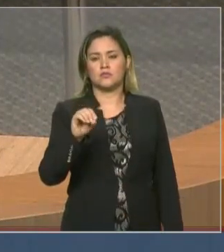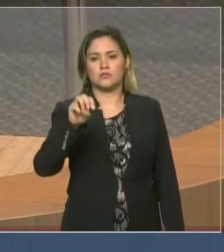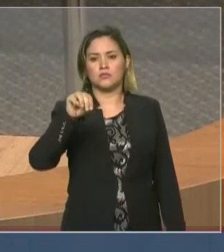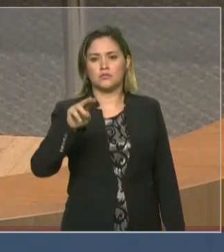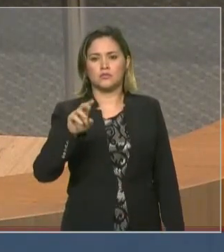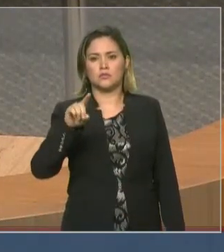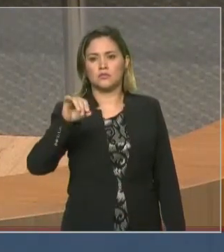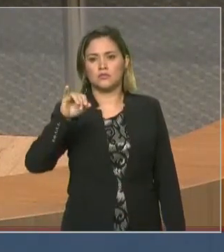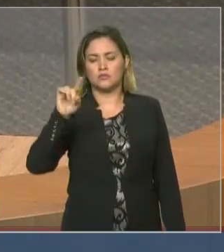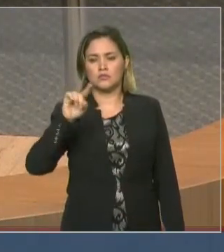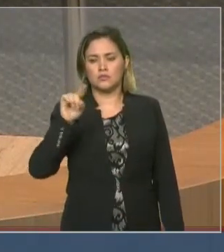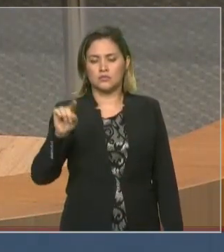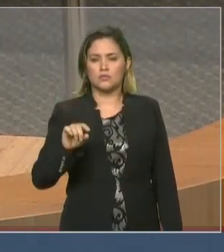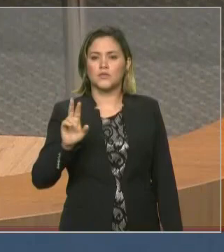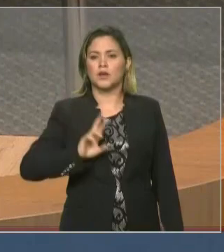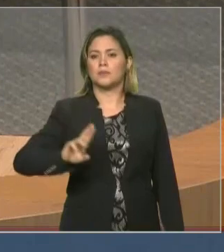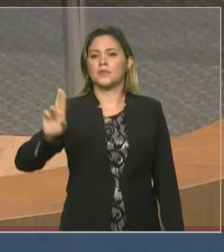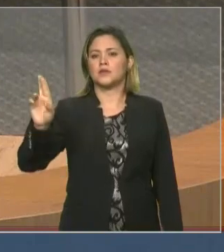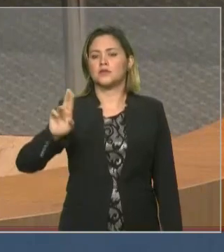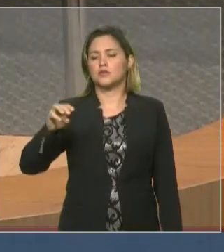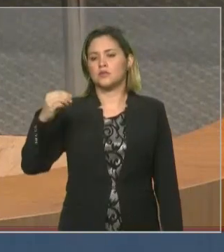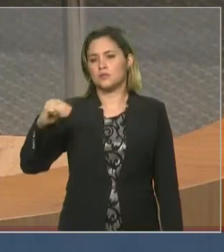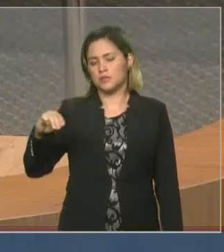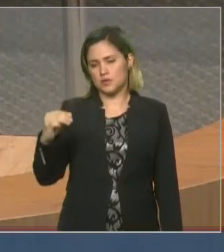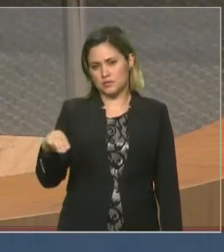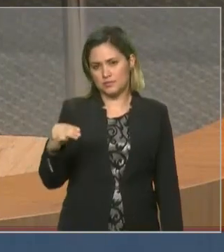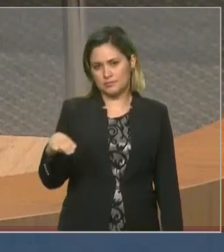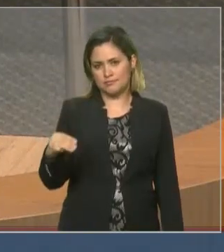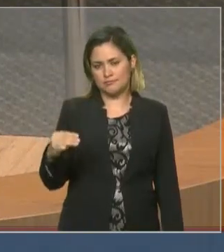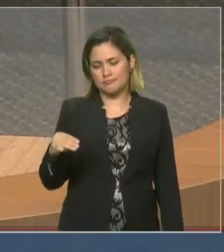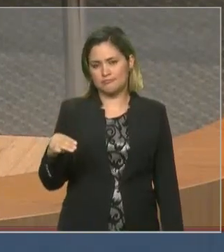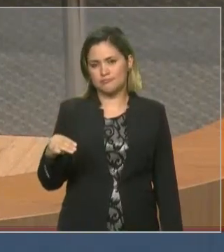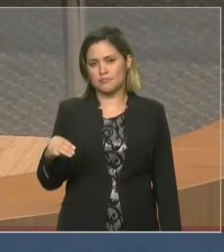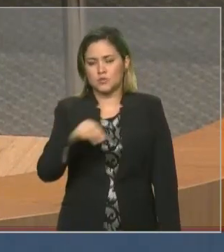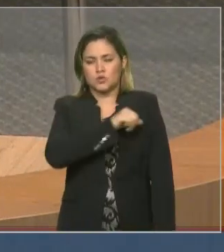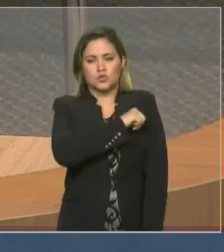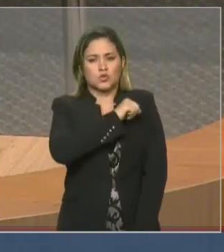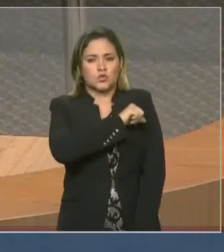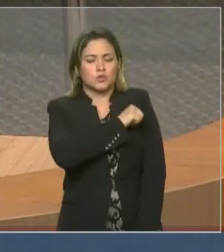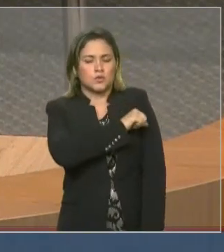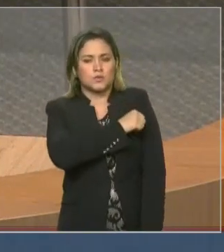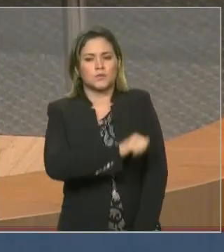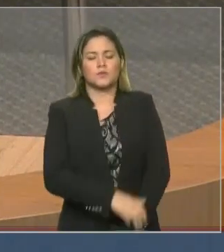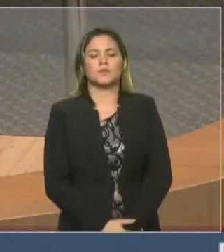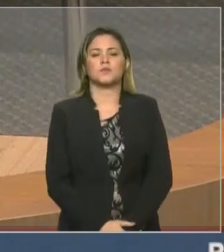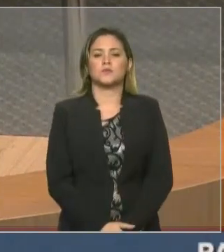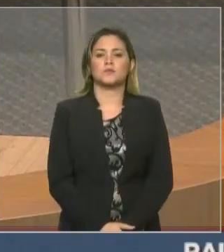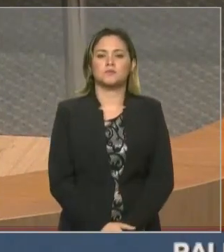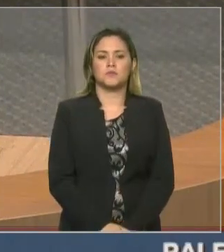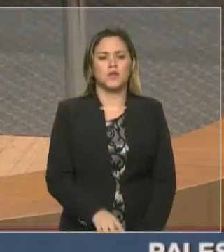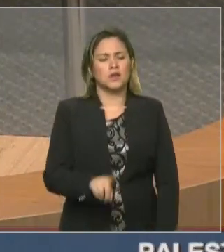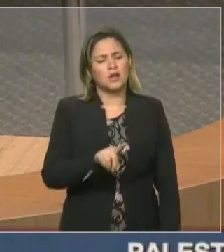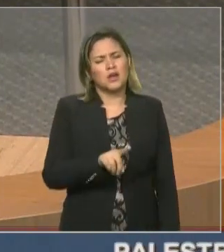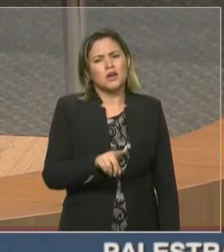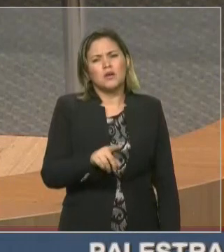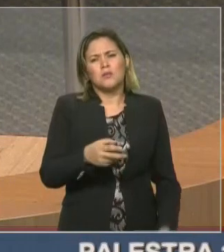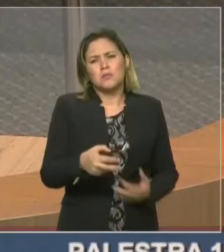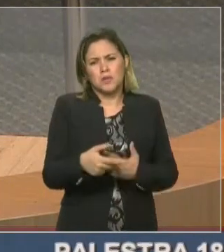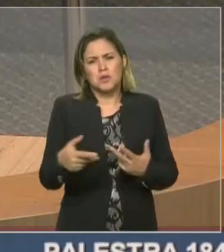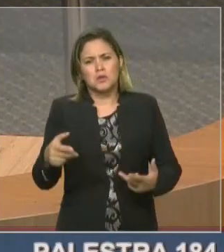Legislativo. Há uma particularidade. Poucos sabem, ou poucos leem, ou poucos se